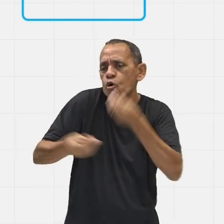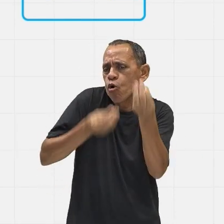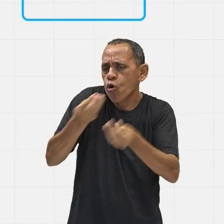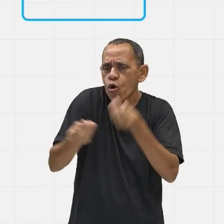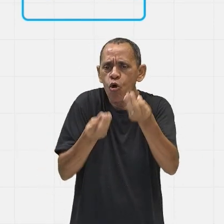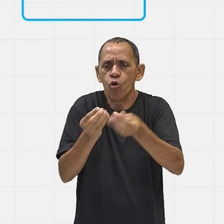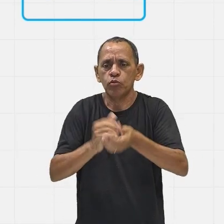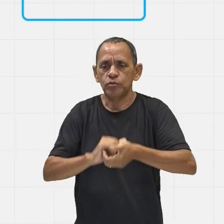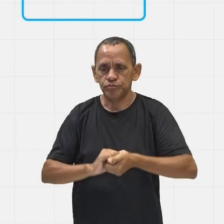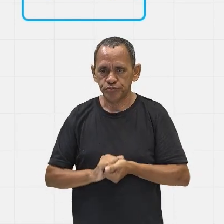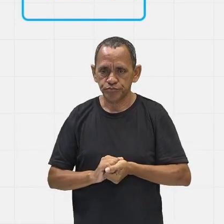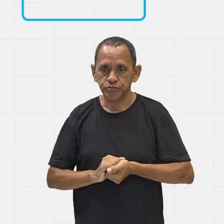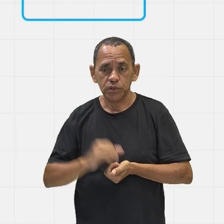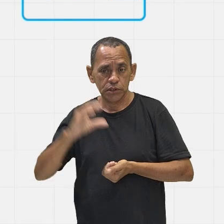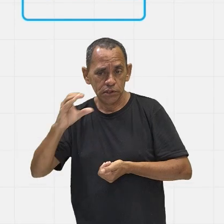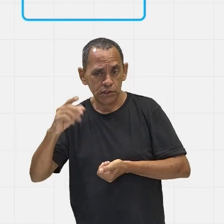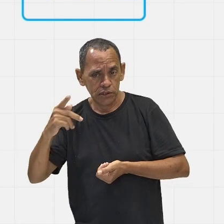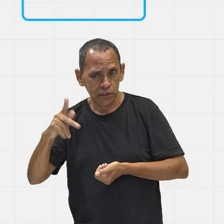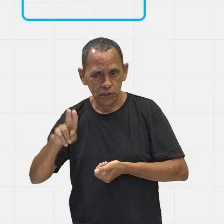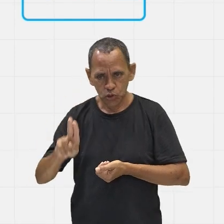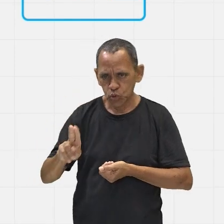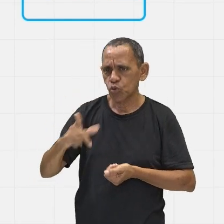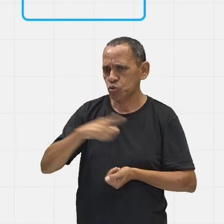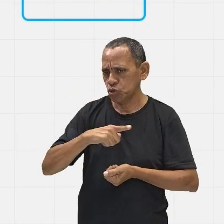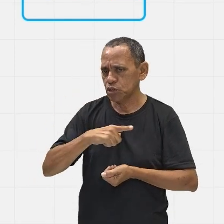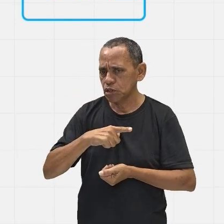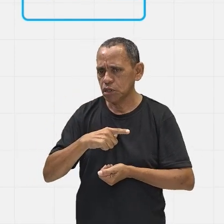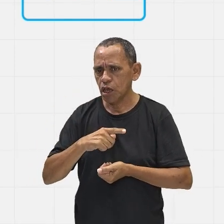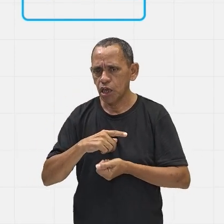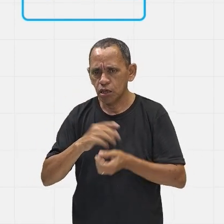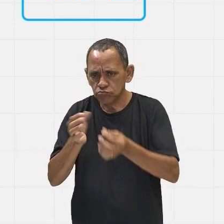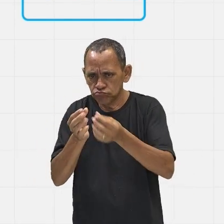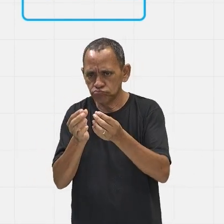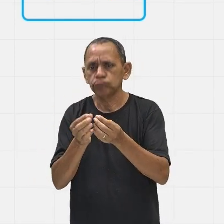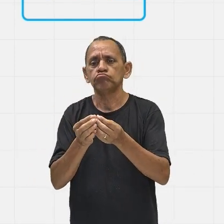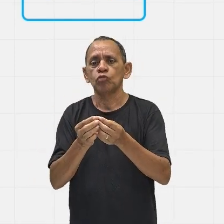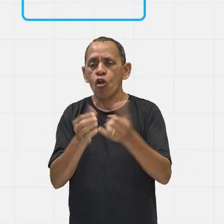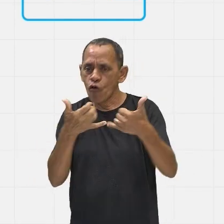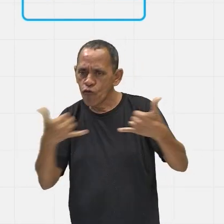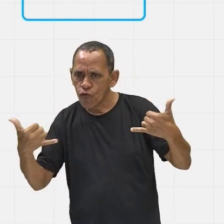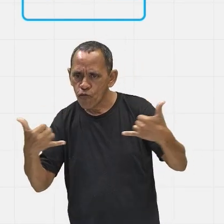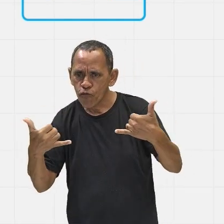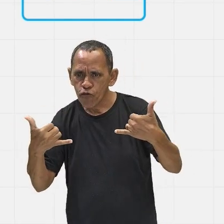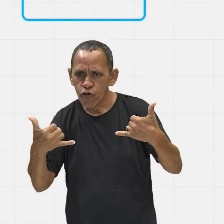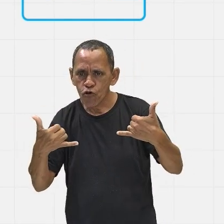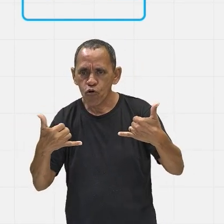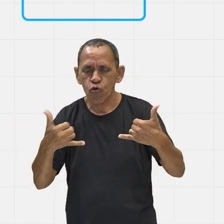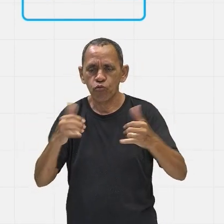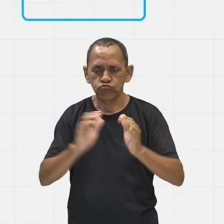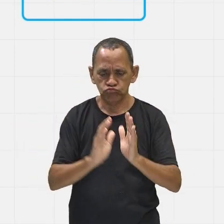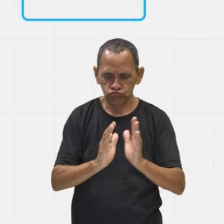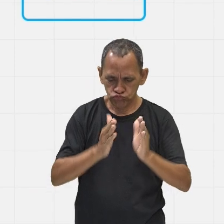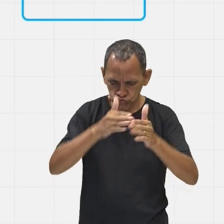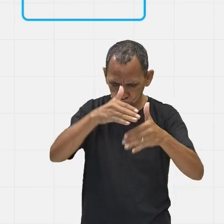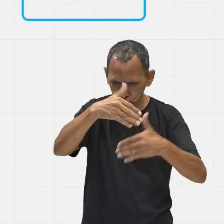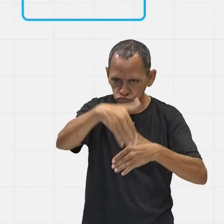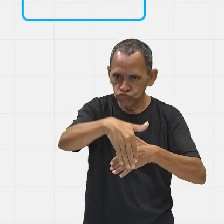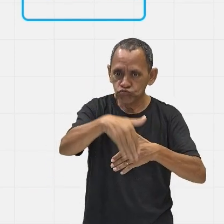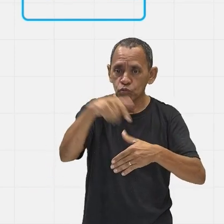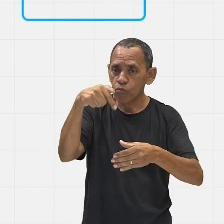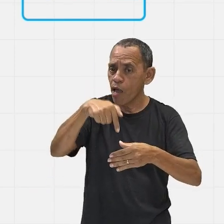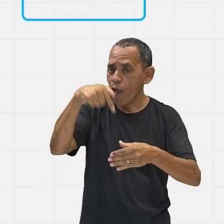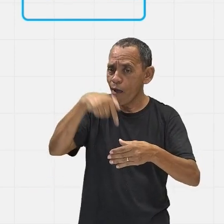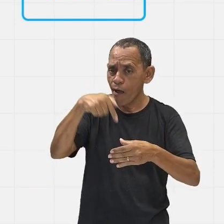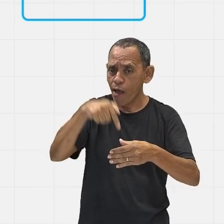ou CPU, e tanto na outra ponta dele, que geralmente está conectado ao switch, tá? Aqui também,